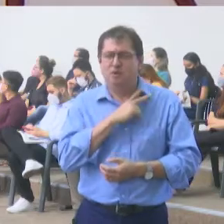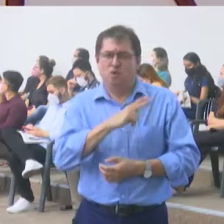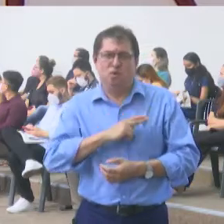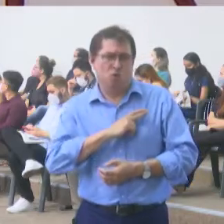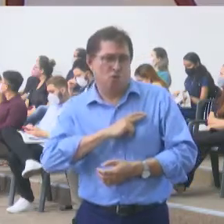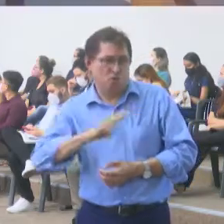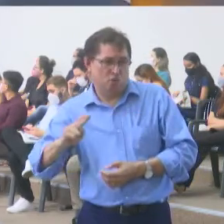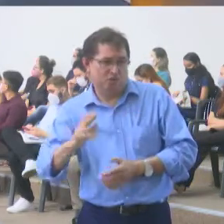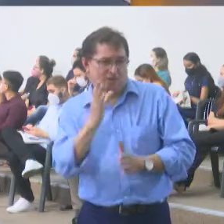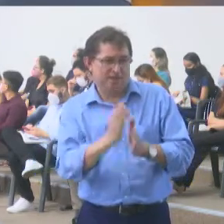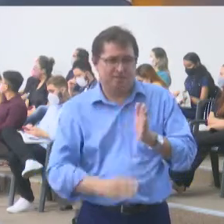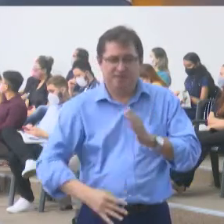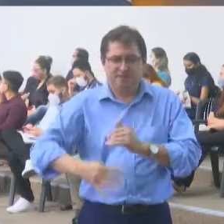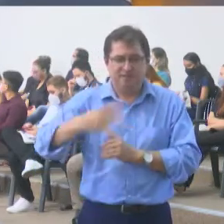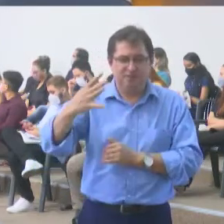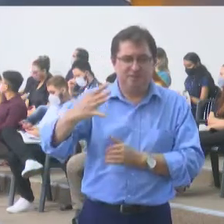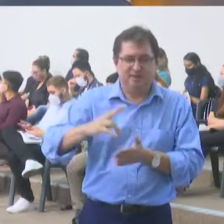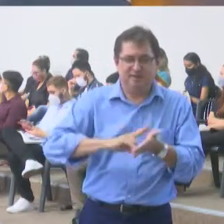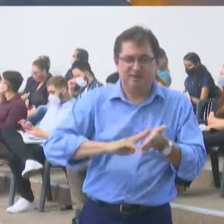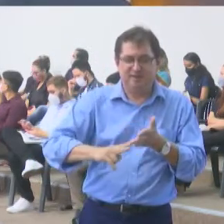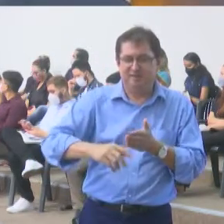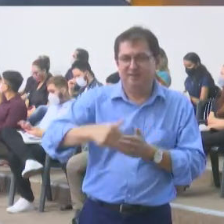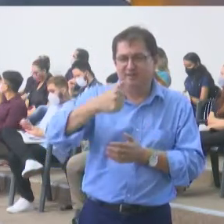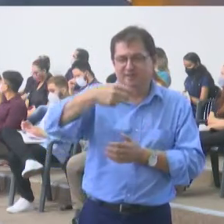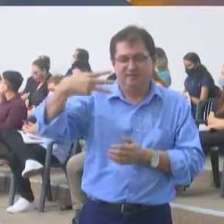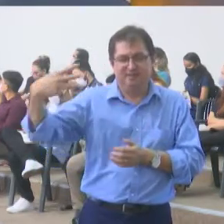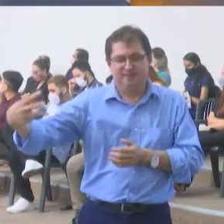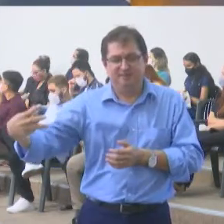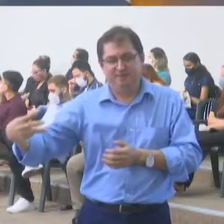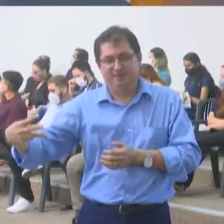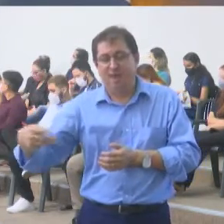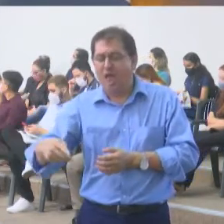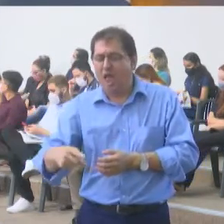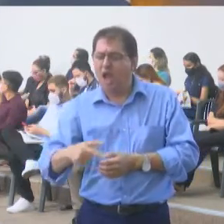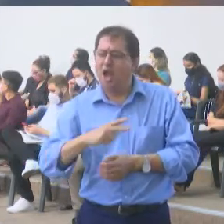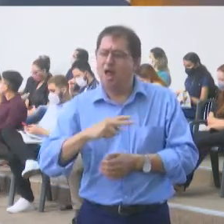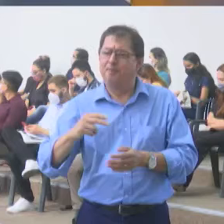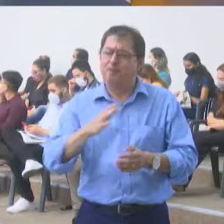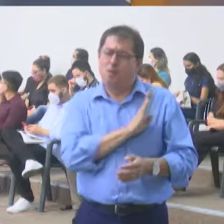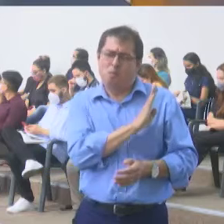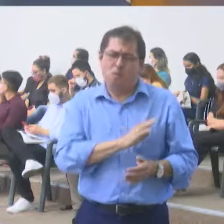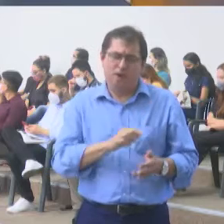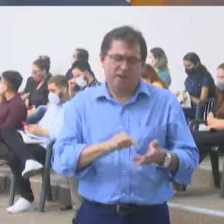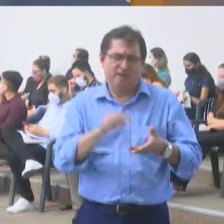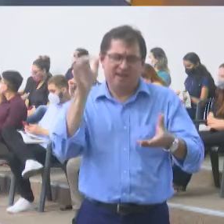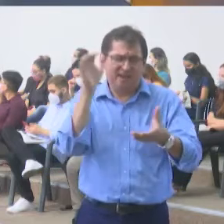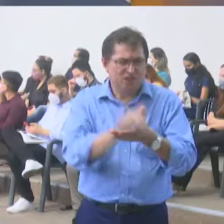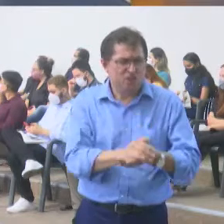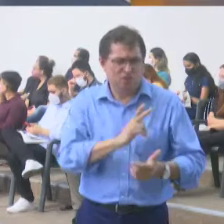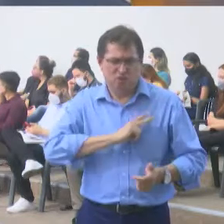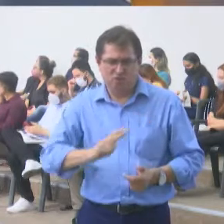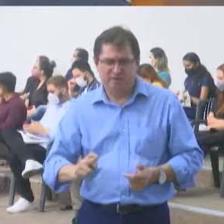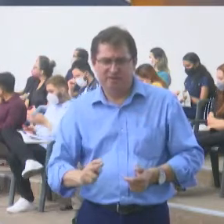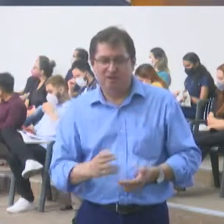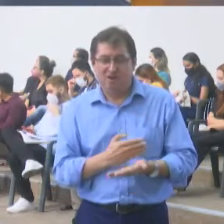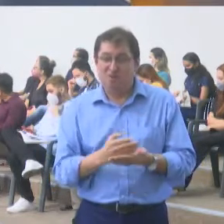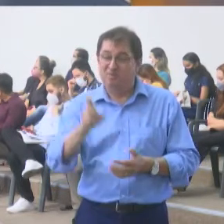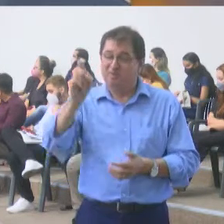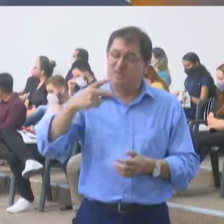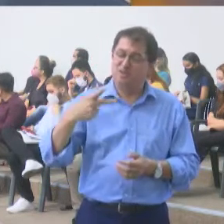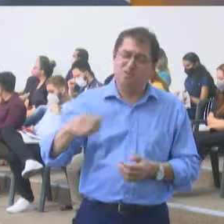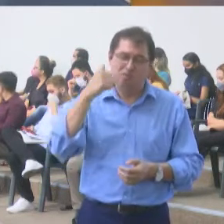13. Assim tomou Boaz a Rute, ela passou a ser a sua mulher, coabitou com ela e o